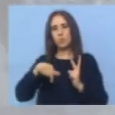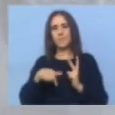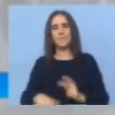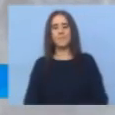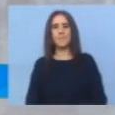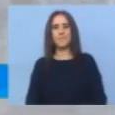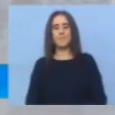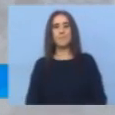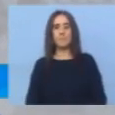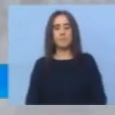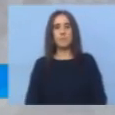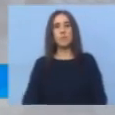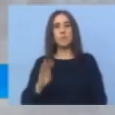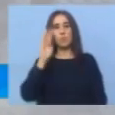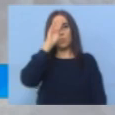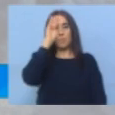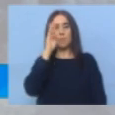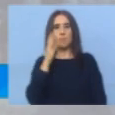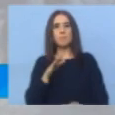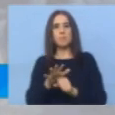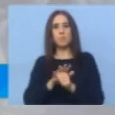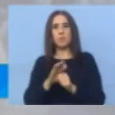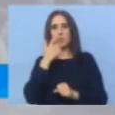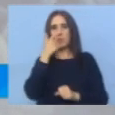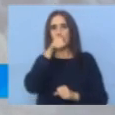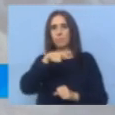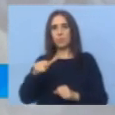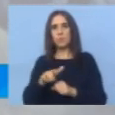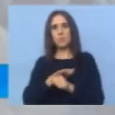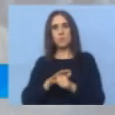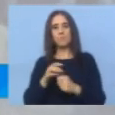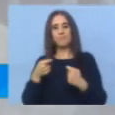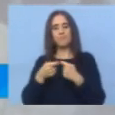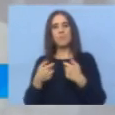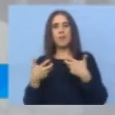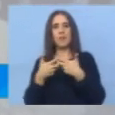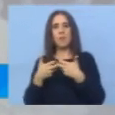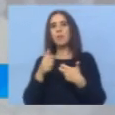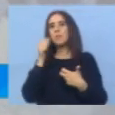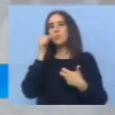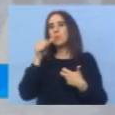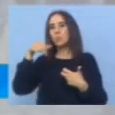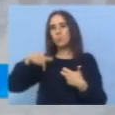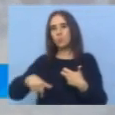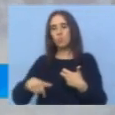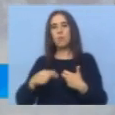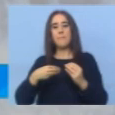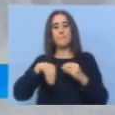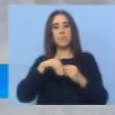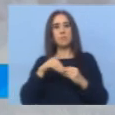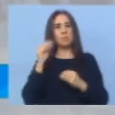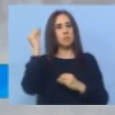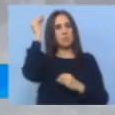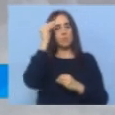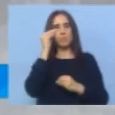a situação das pessoas que vivem esta situação de guerra, tanto no Sudão do Sul como na República Democrática do Congo, no